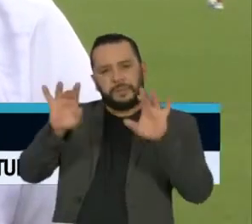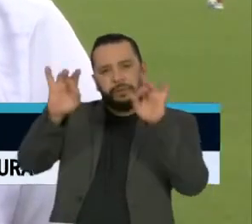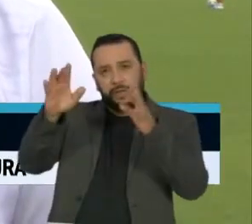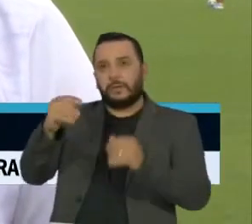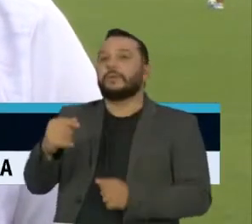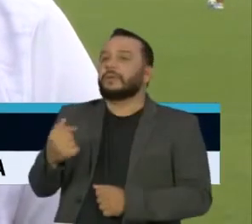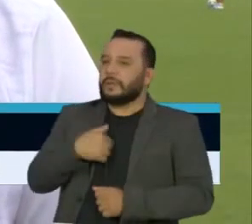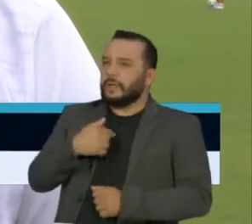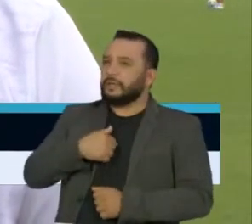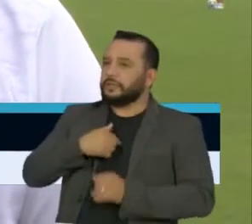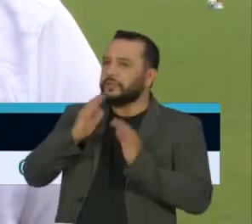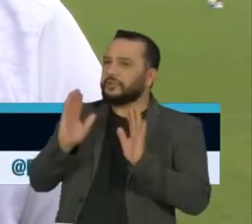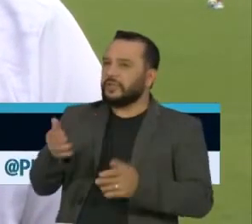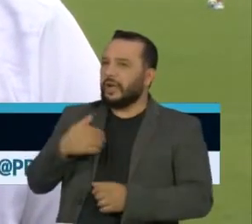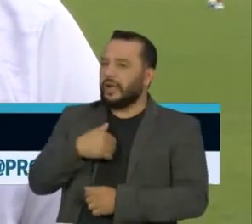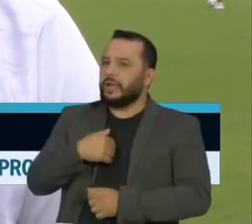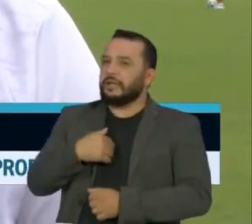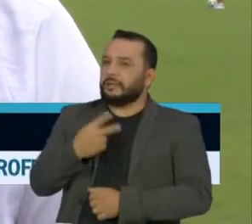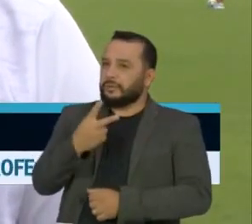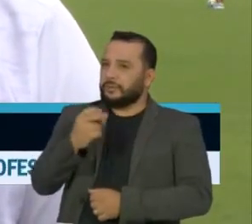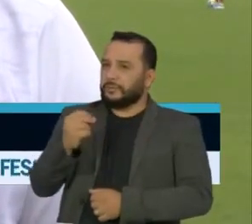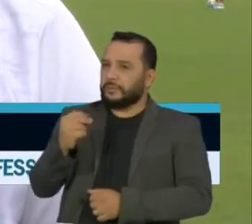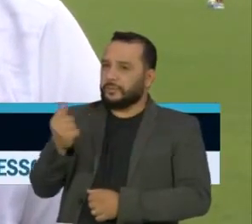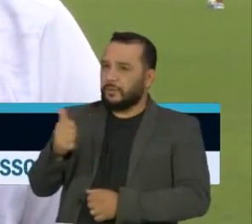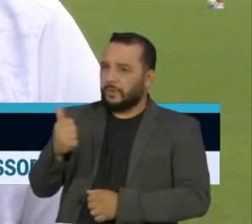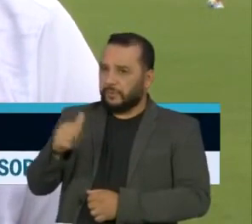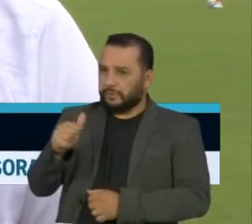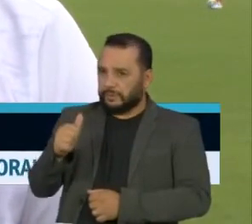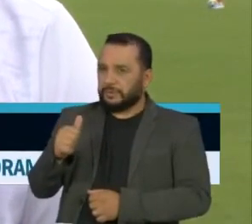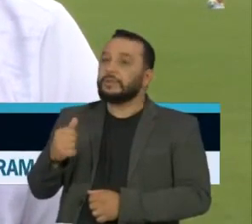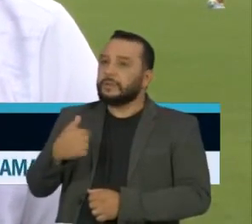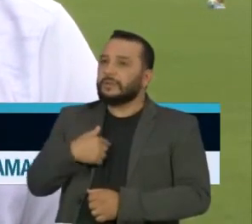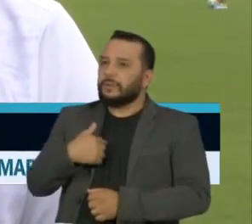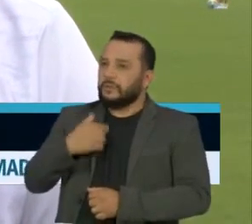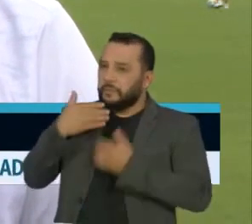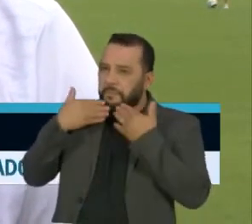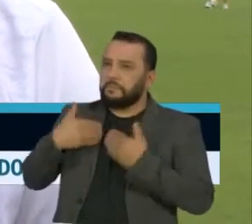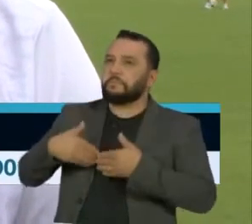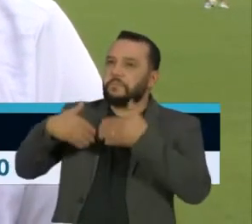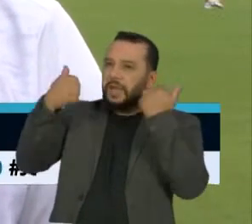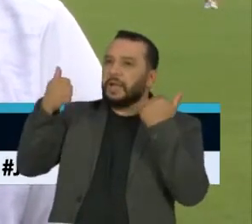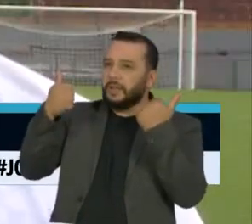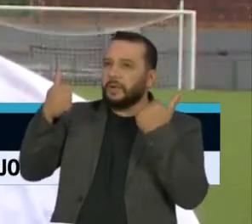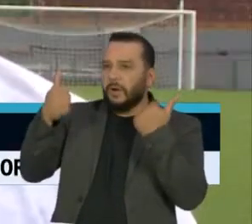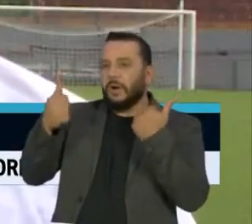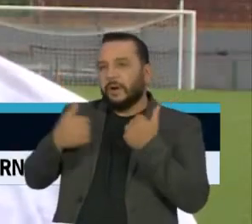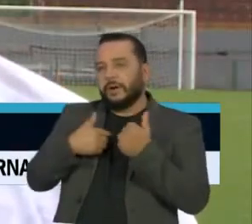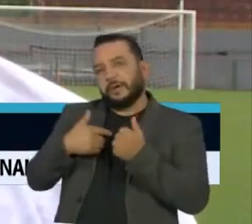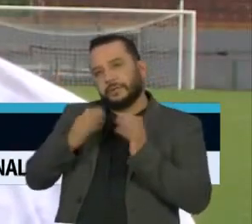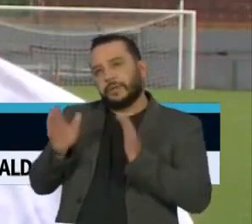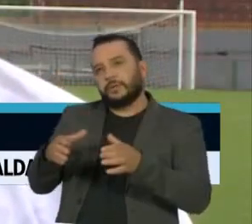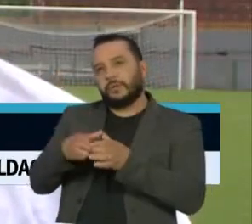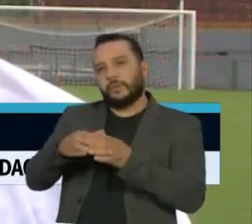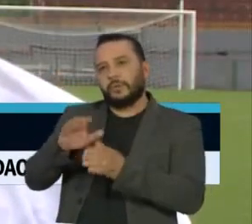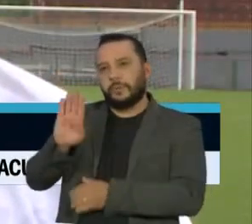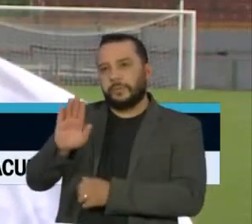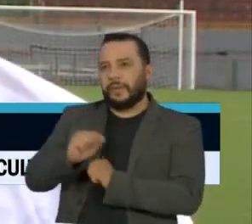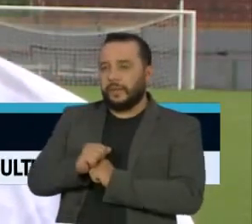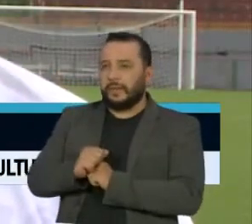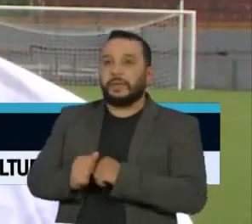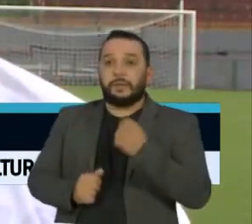Barcelusa, campeão em 2011. Melhor campanha de todos os tempos da Série B e, claro,